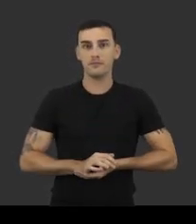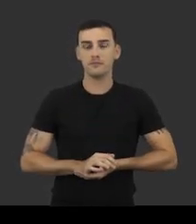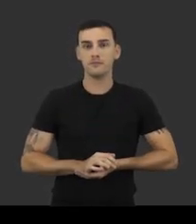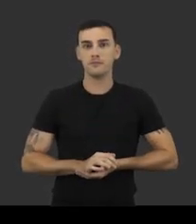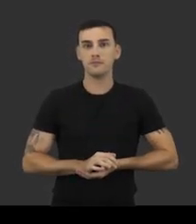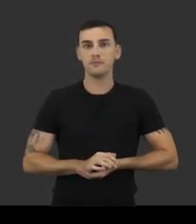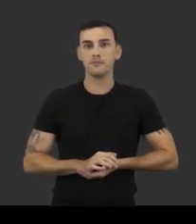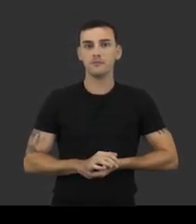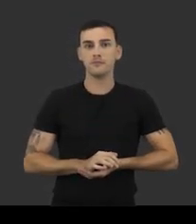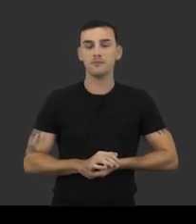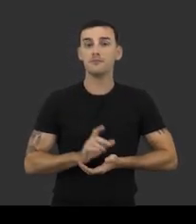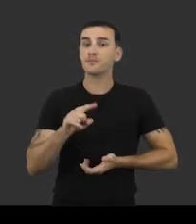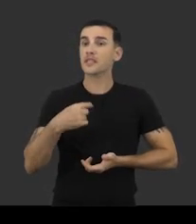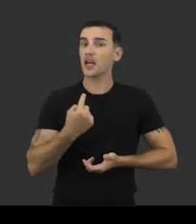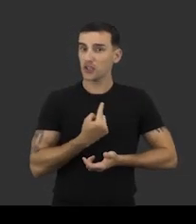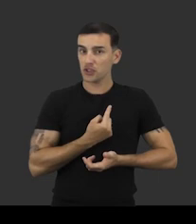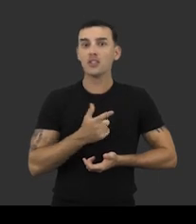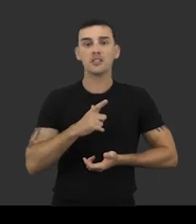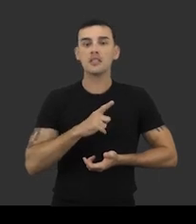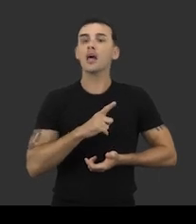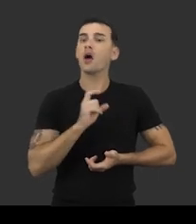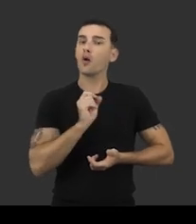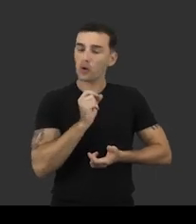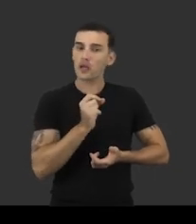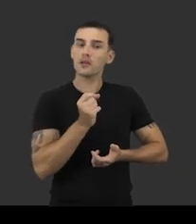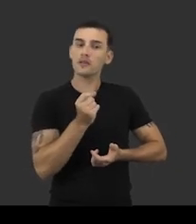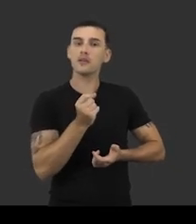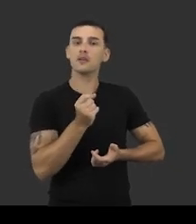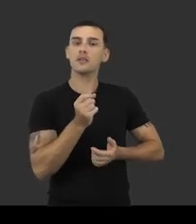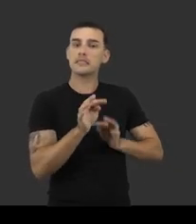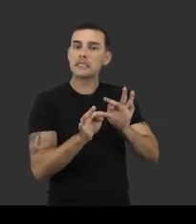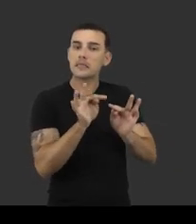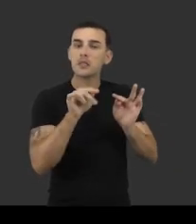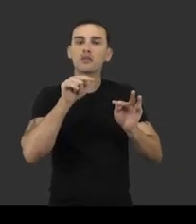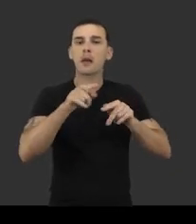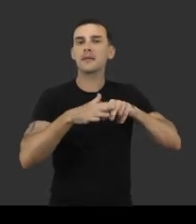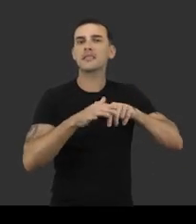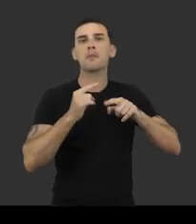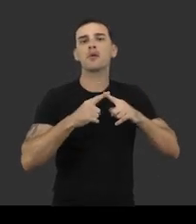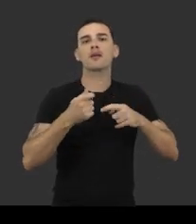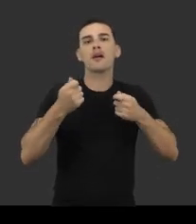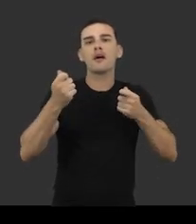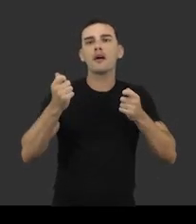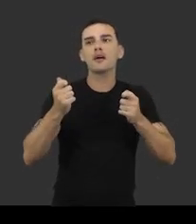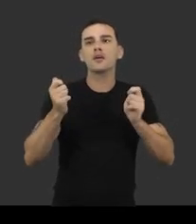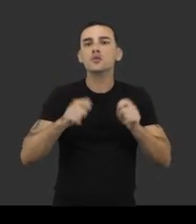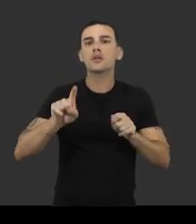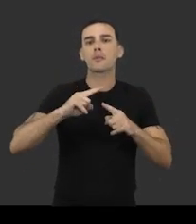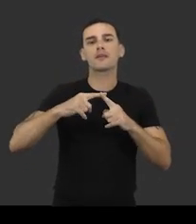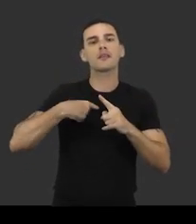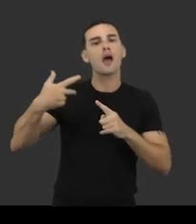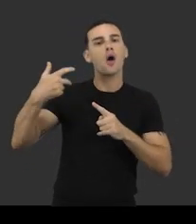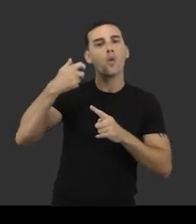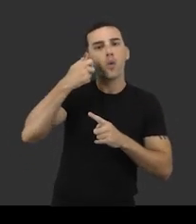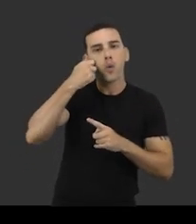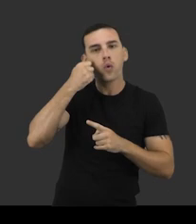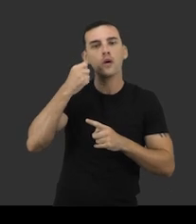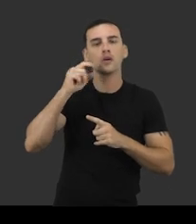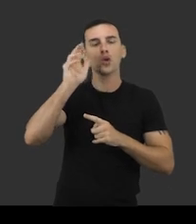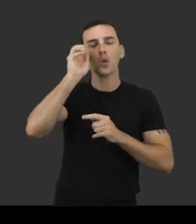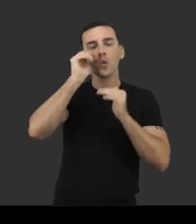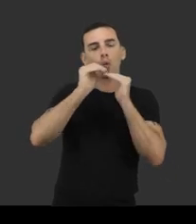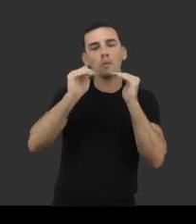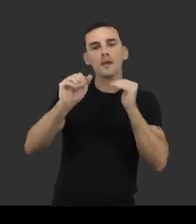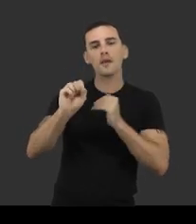e assim, a gente atende muitos pacientes que não dá para fazer uma sedação porque isso tem um custo, ou porque a gente